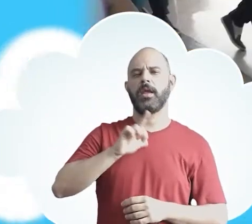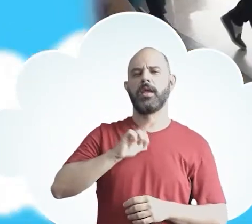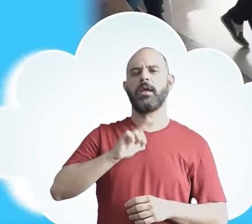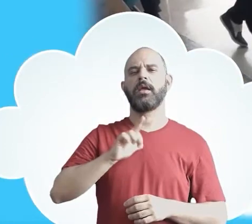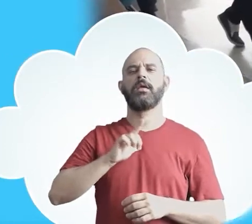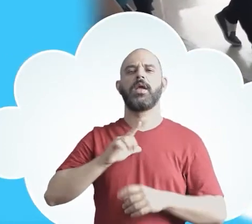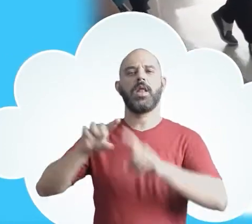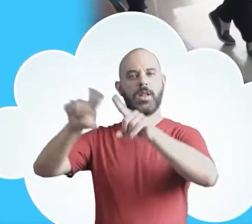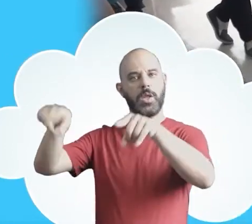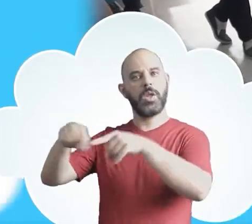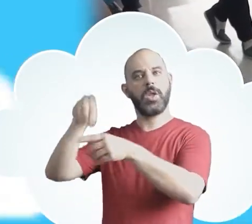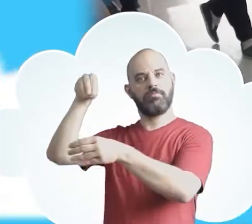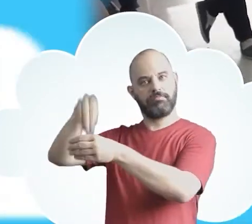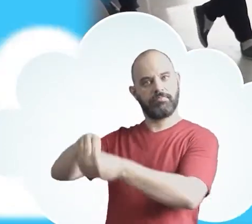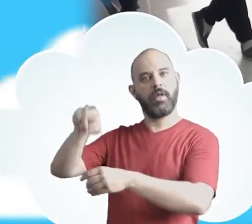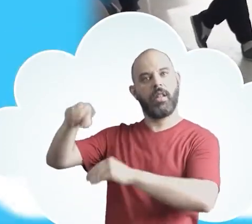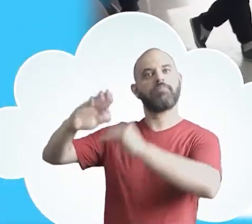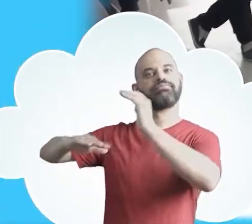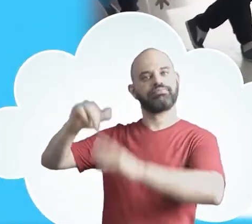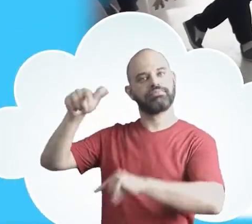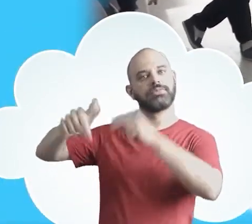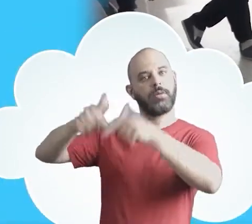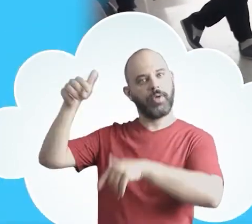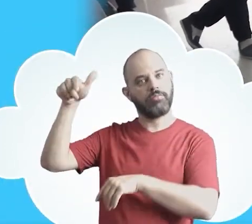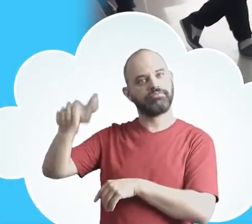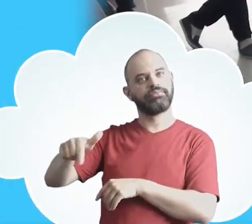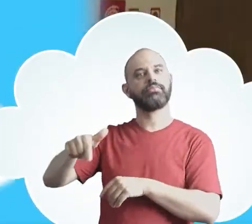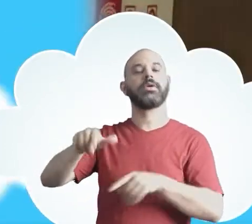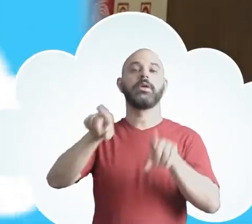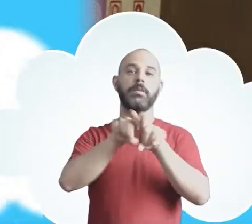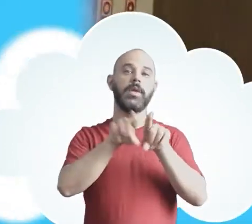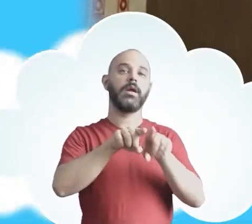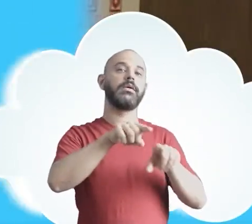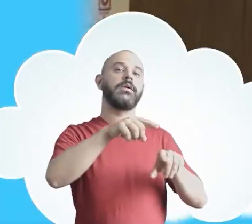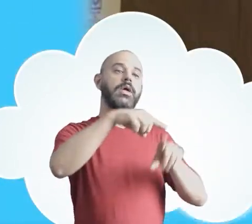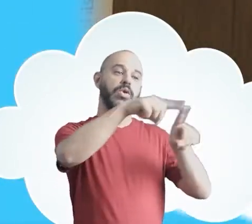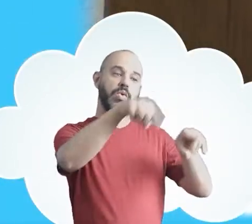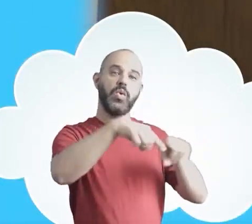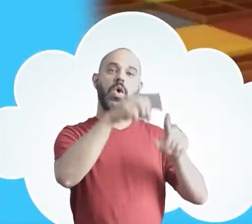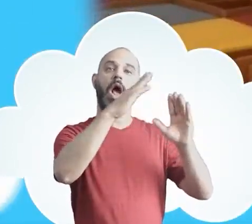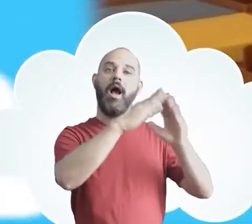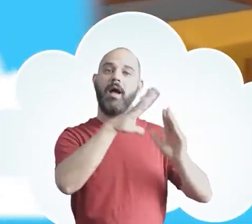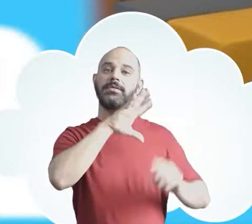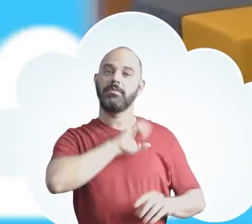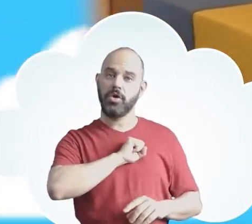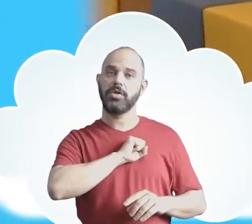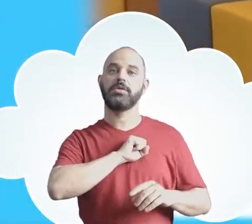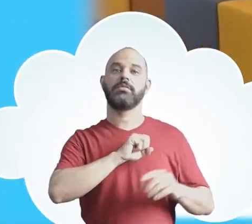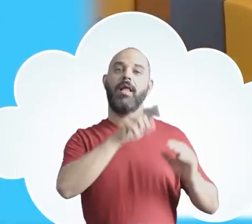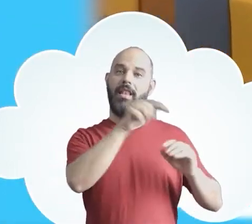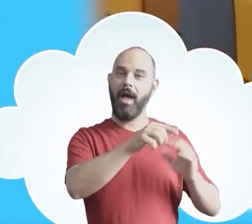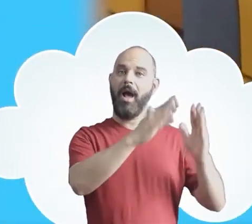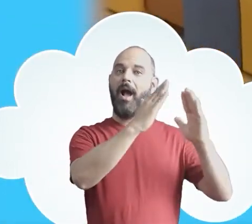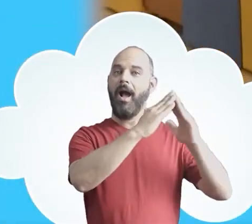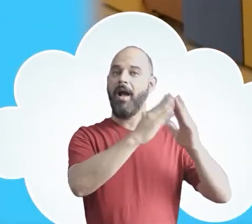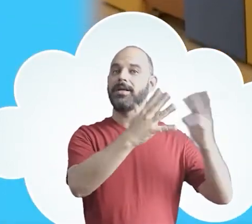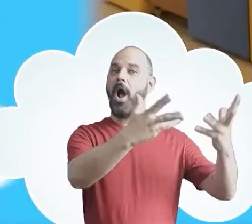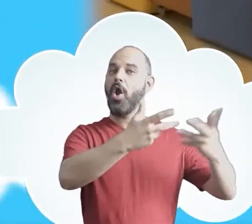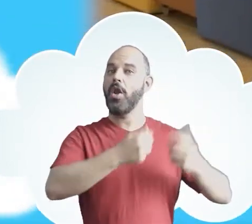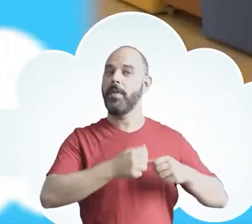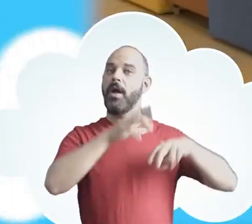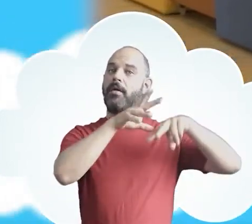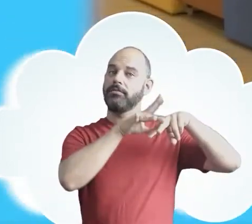são realizadas na Brinquedoteca do Hospital de Amor Infanto-Juvenil e no Lar de Amor, que é uma casa de acolhimento aos nossos